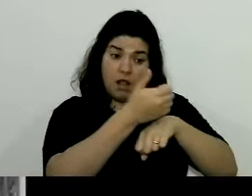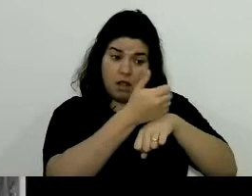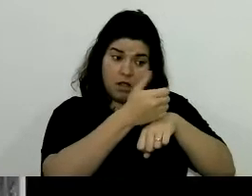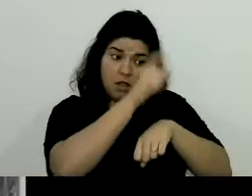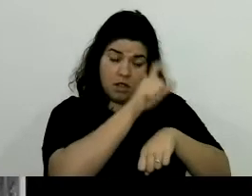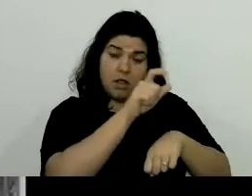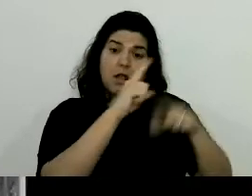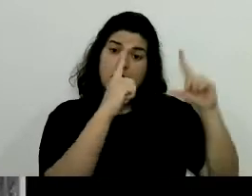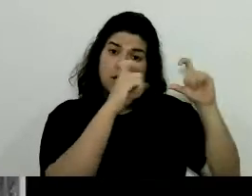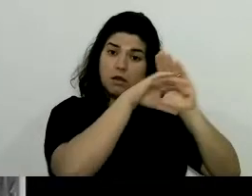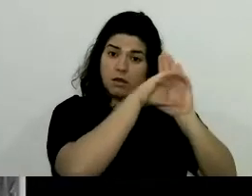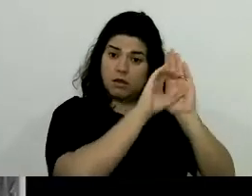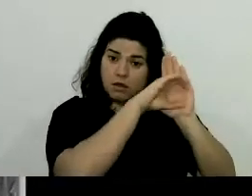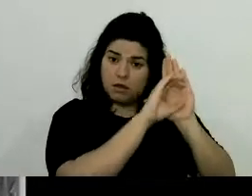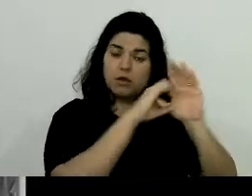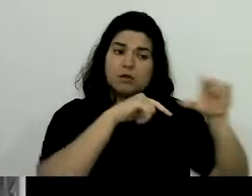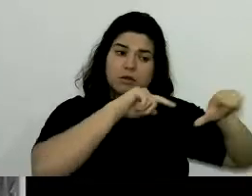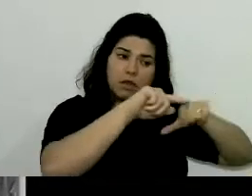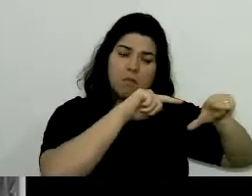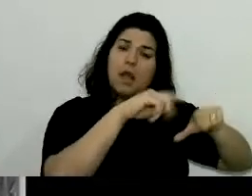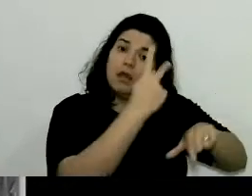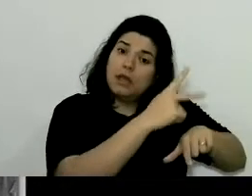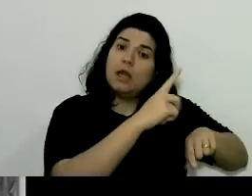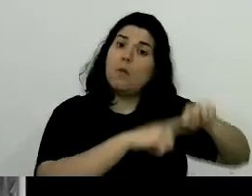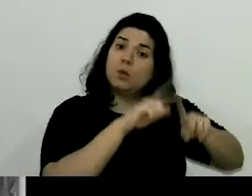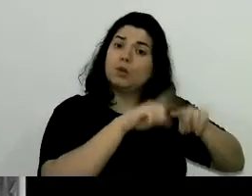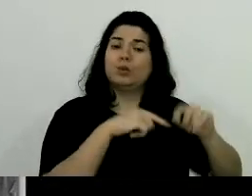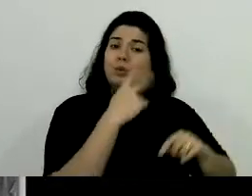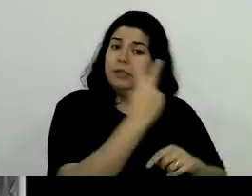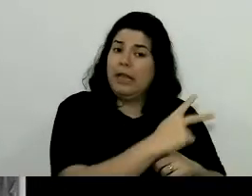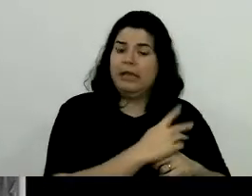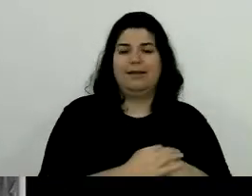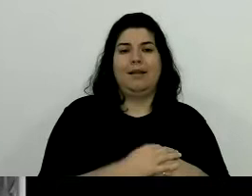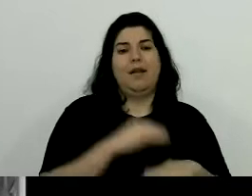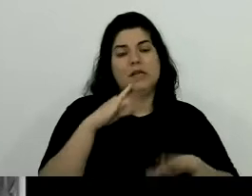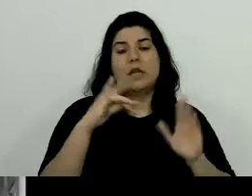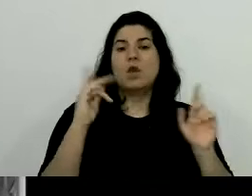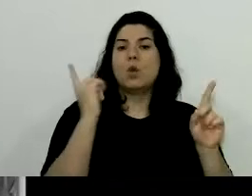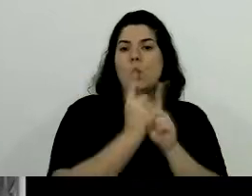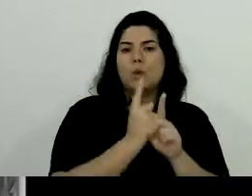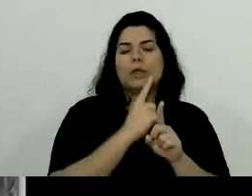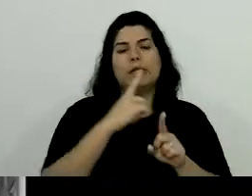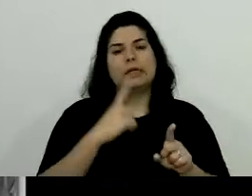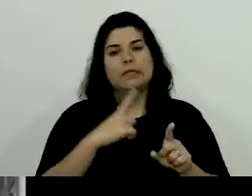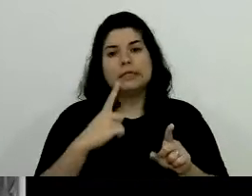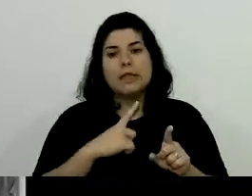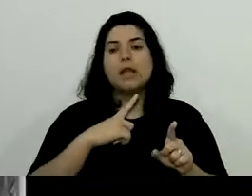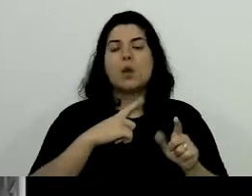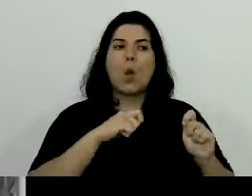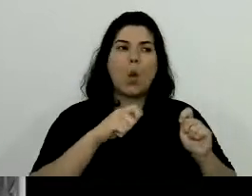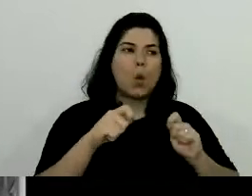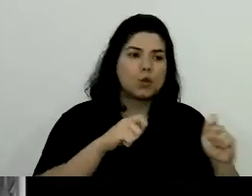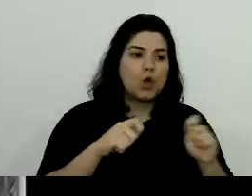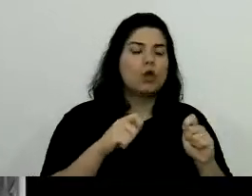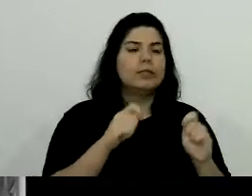ofício dele, não é? Muitas vezes a gente encontra esses arquivos de alguma forma sistematizados, com controle, né?